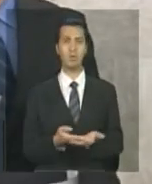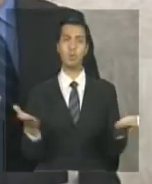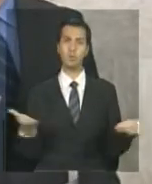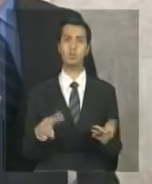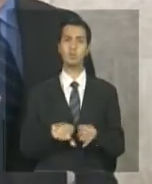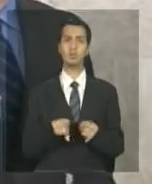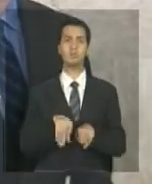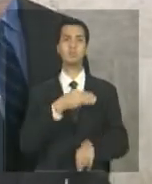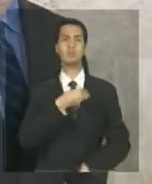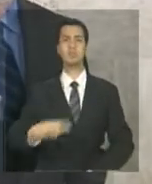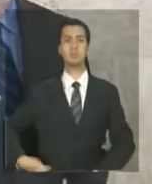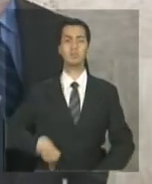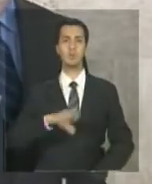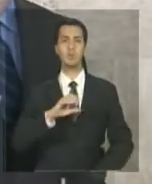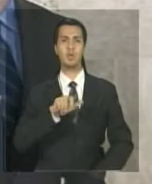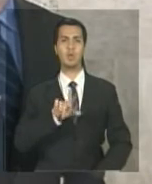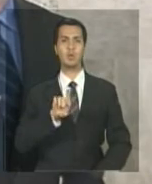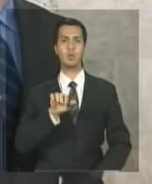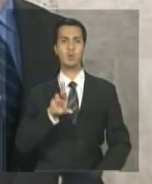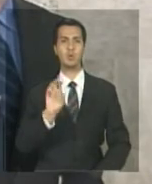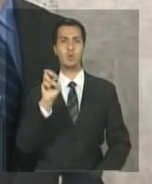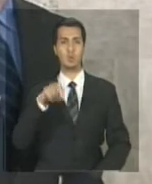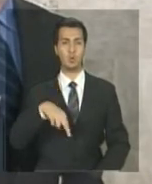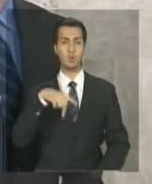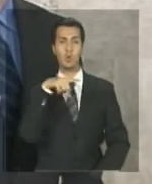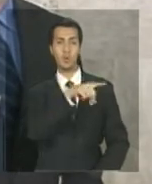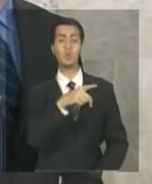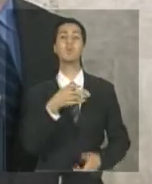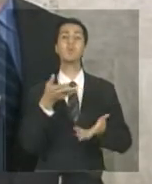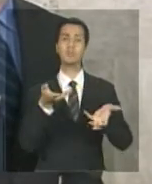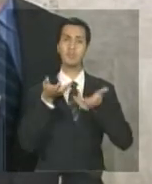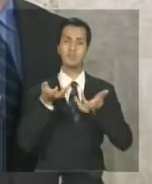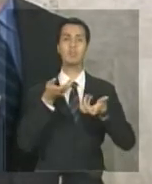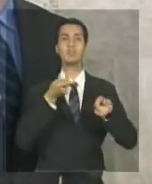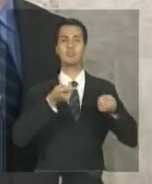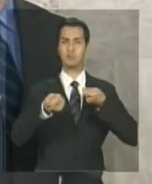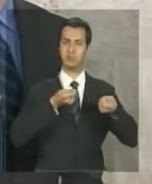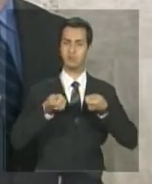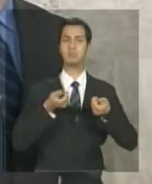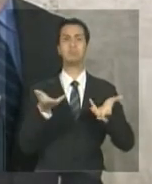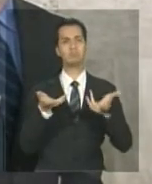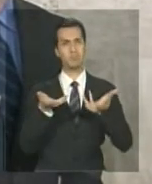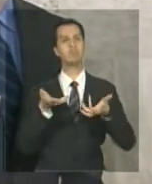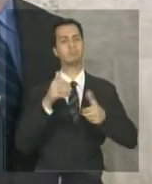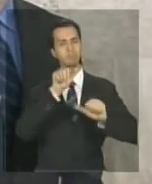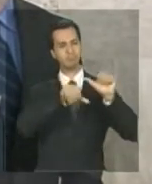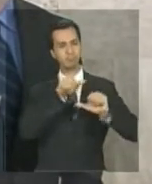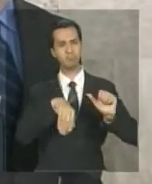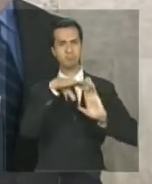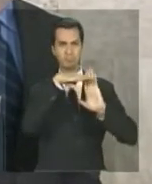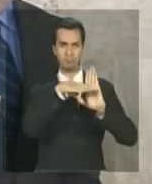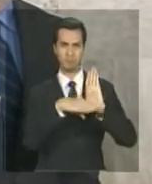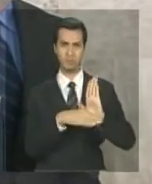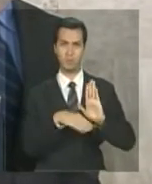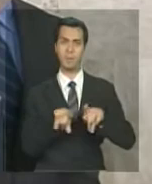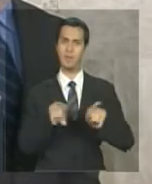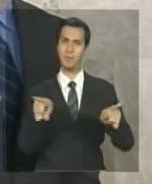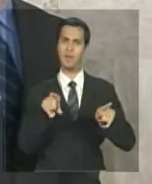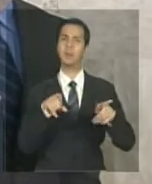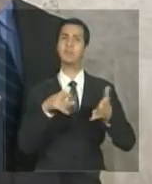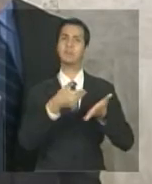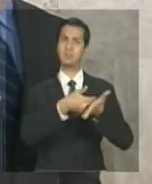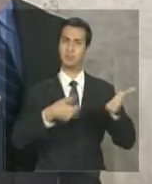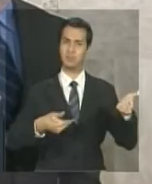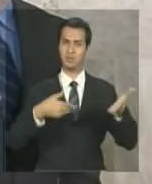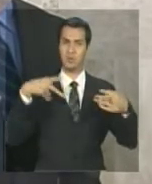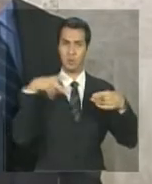claro. Tem enorme interesse do México em manter o acordo e admite a revisão das condições. Mas não há ruptura. A cláusula de saída é